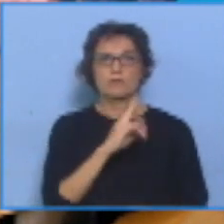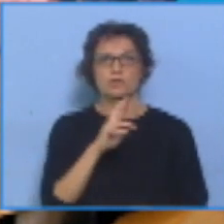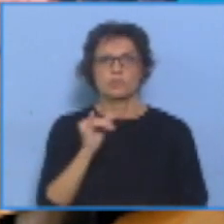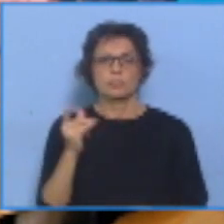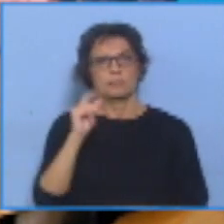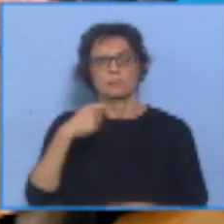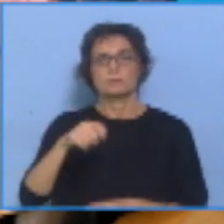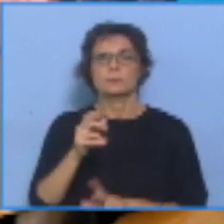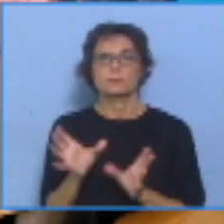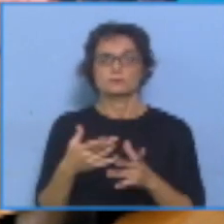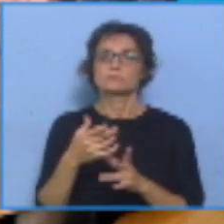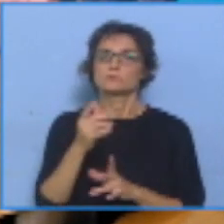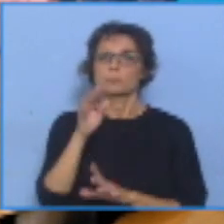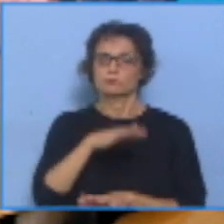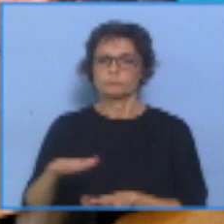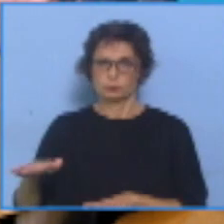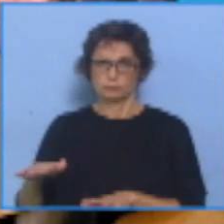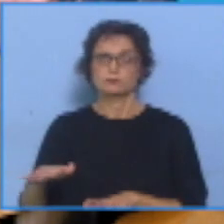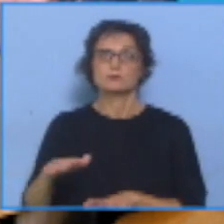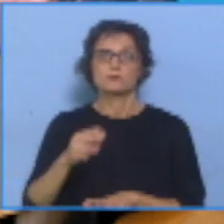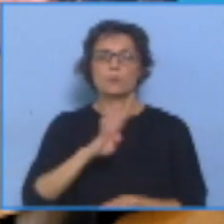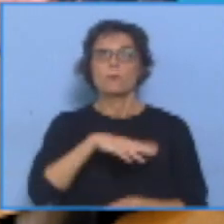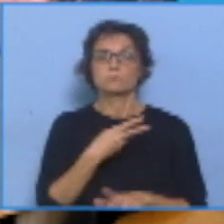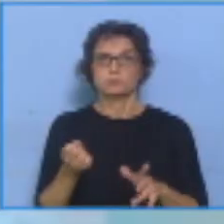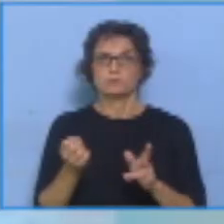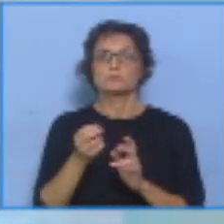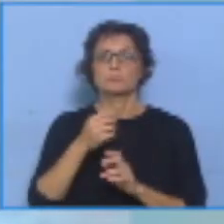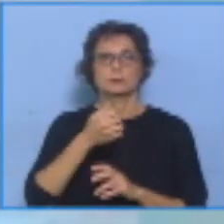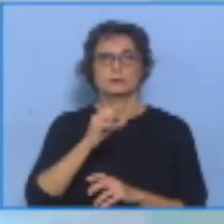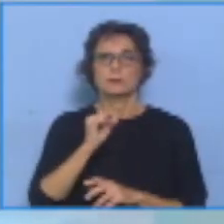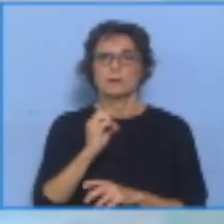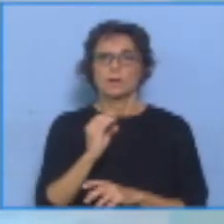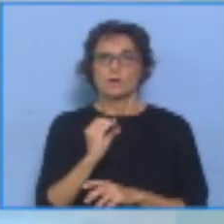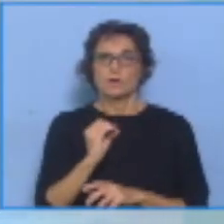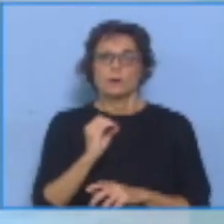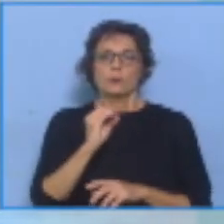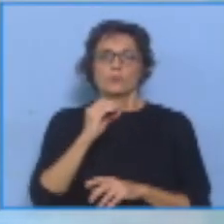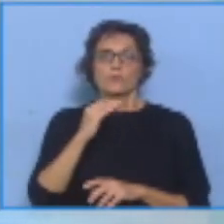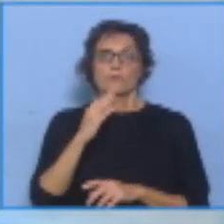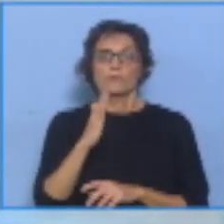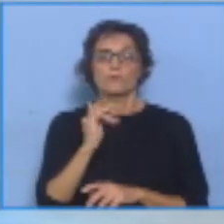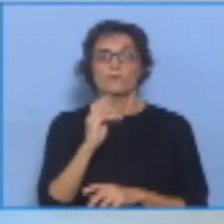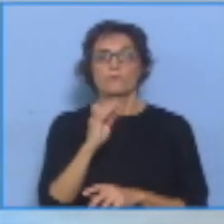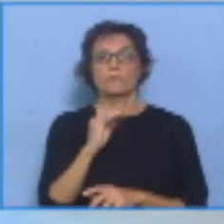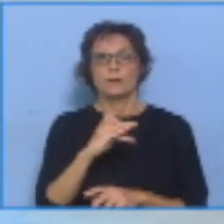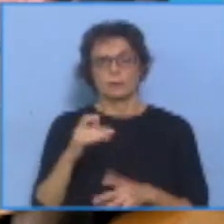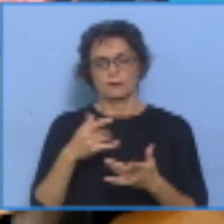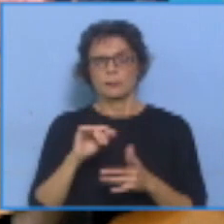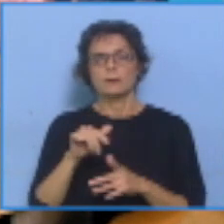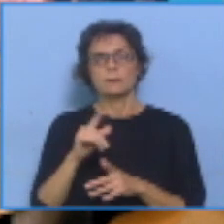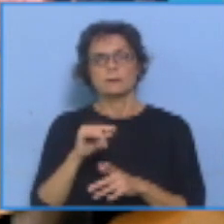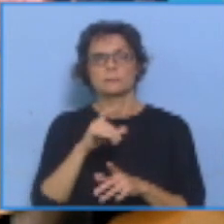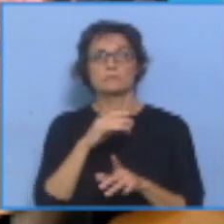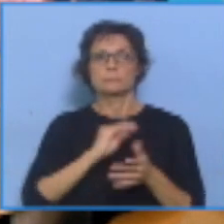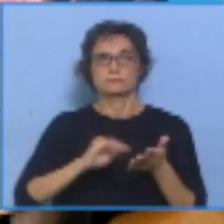Conselho Científico da Cátedra Poesia e Transcendência, Sofia de Melo Breiner Andressen, e também José Manuel dos Santos,